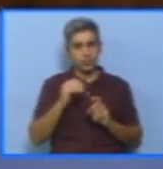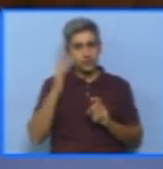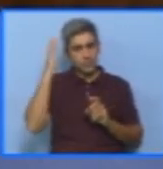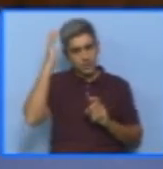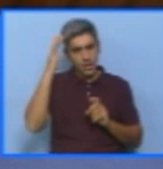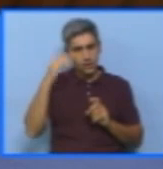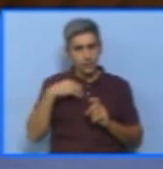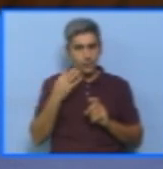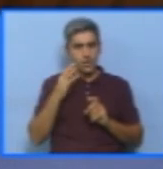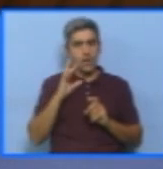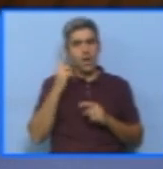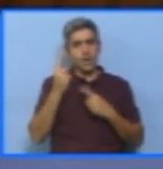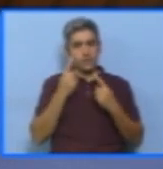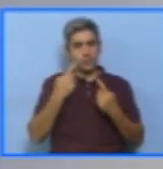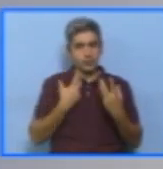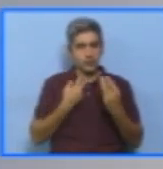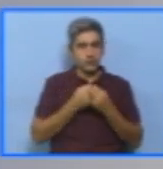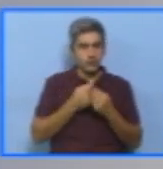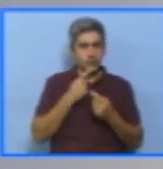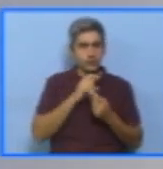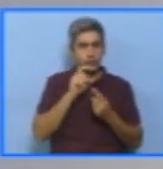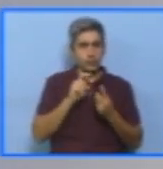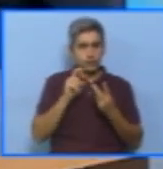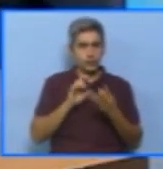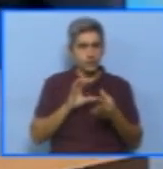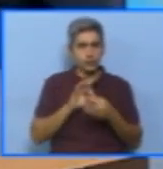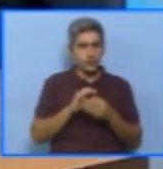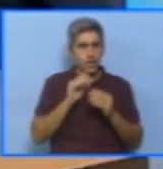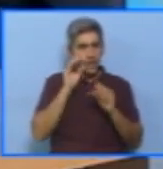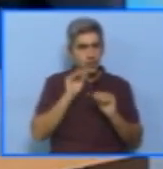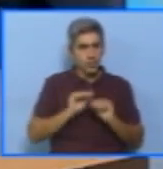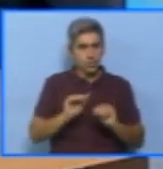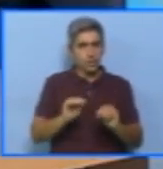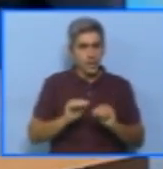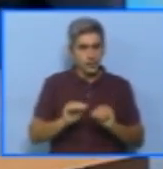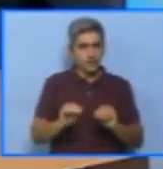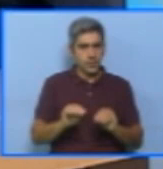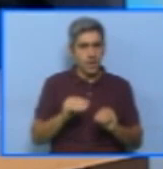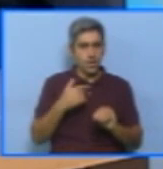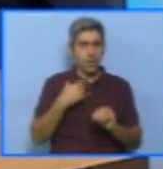algum privilégio de às vezes lidar sobre questões principalmente ligadas à educação